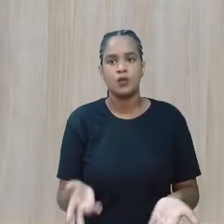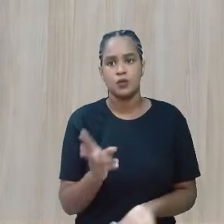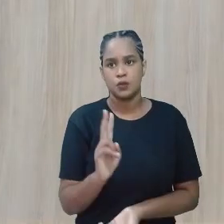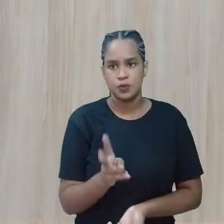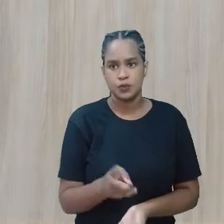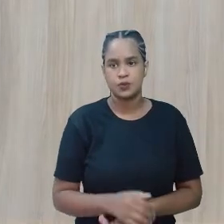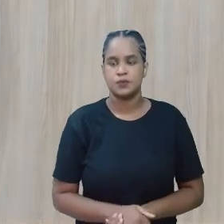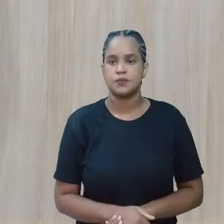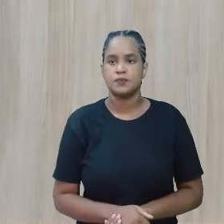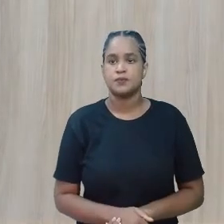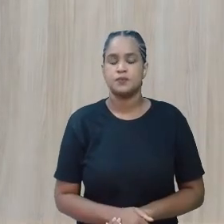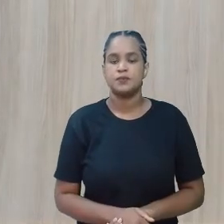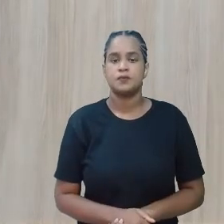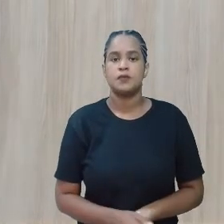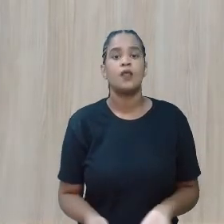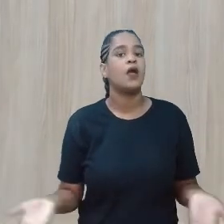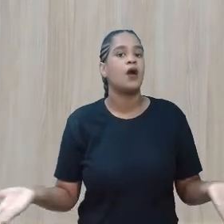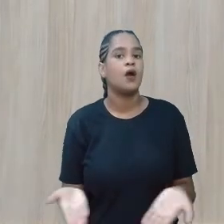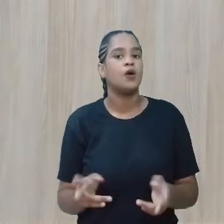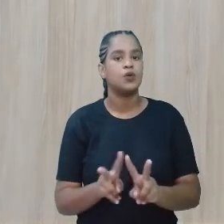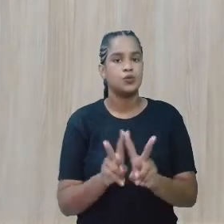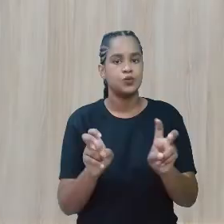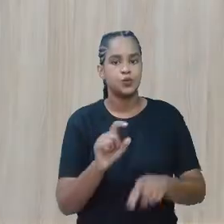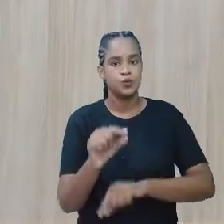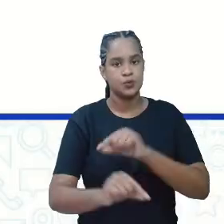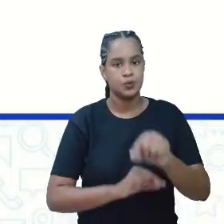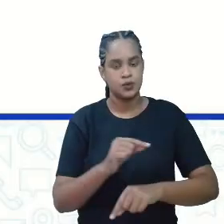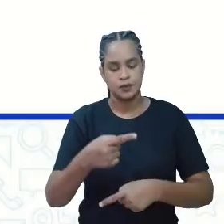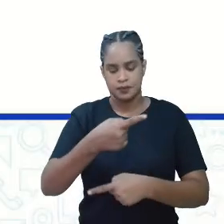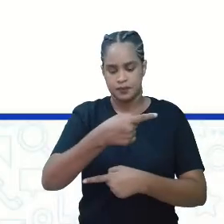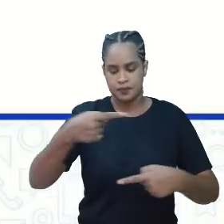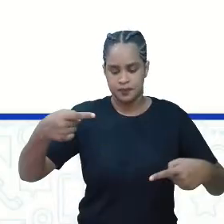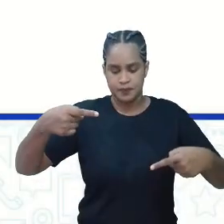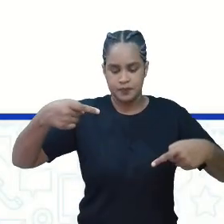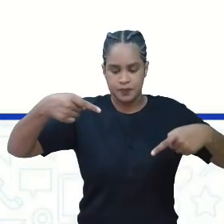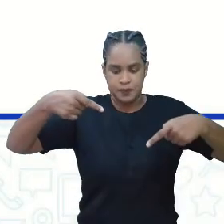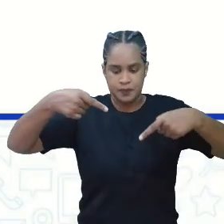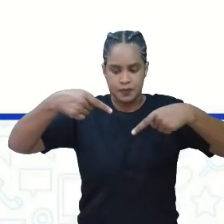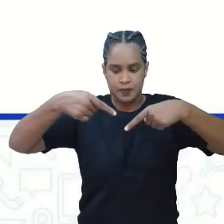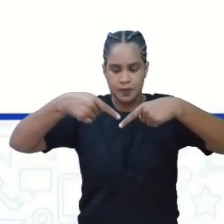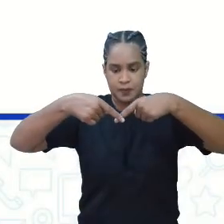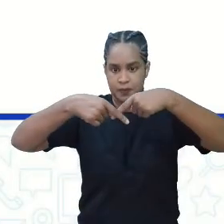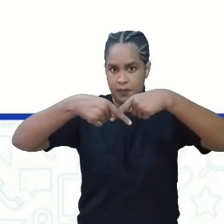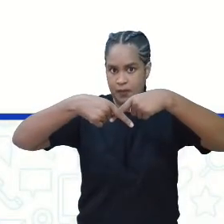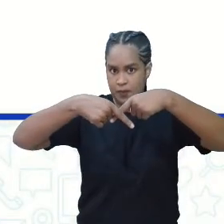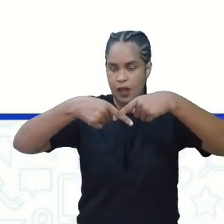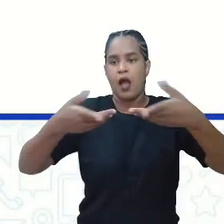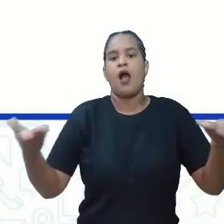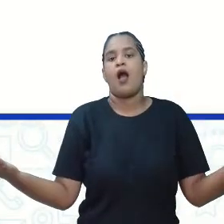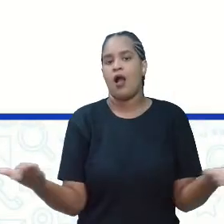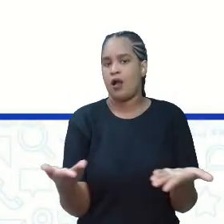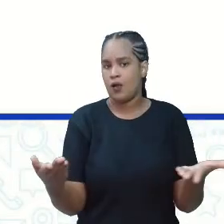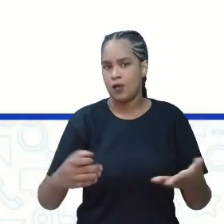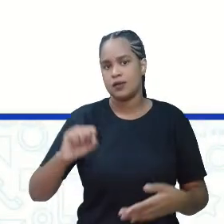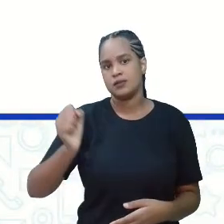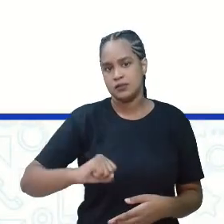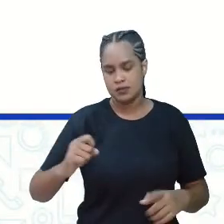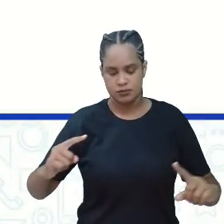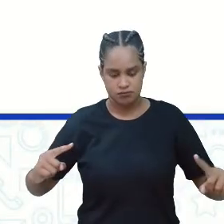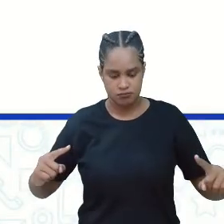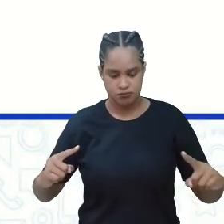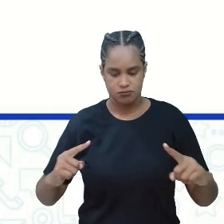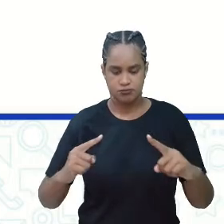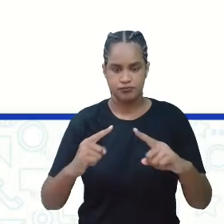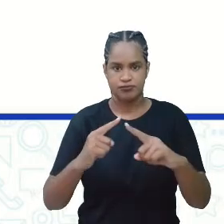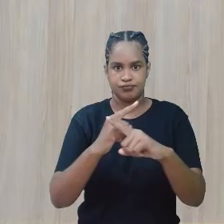aqui e vamos falar agora sobre as retas concorrentes. Agora a gente tem retas que se cruzam,